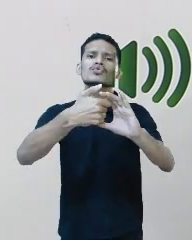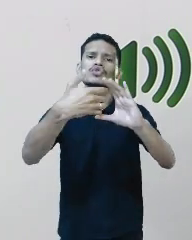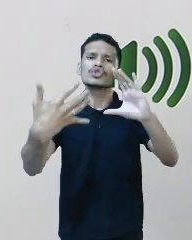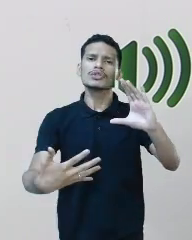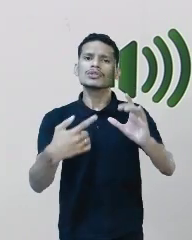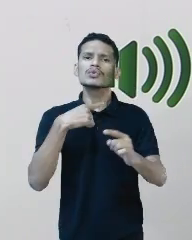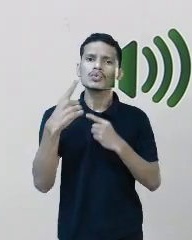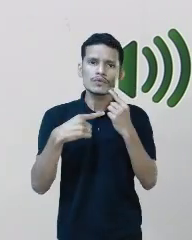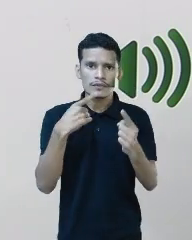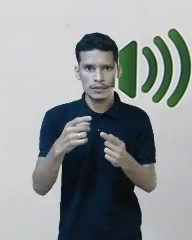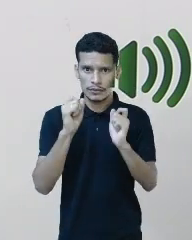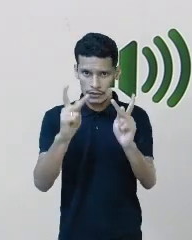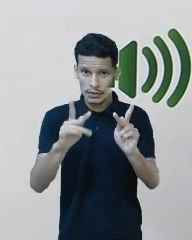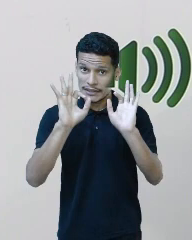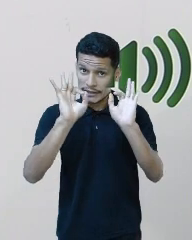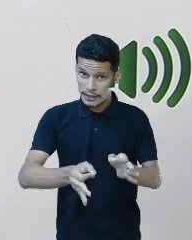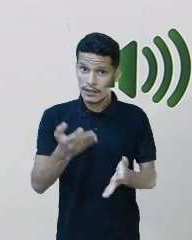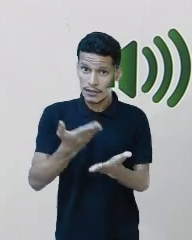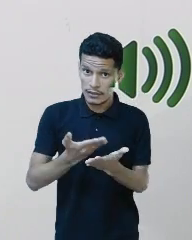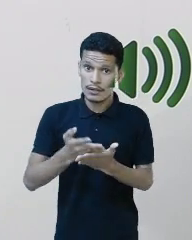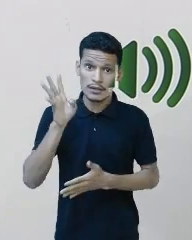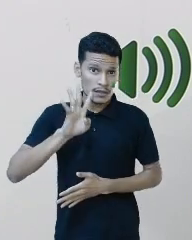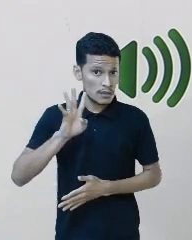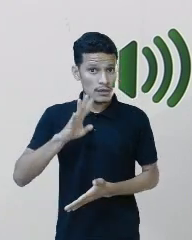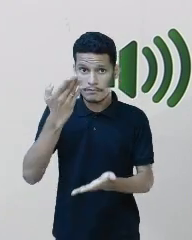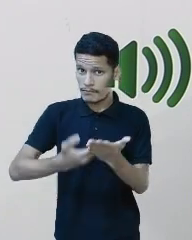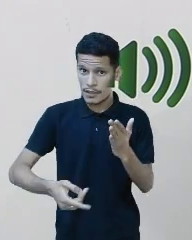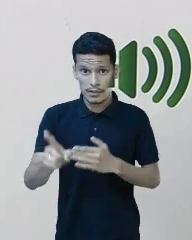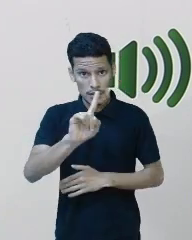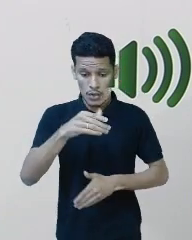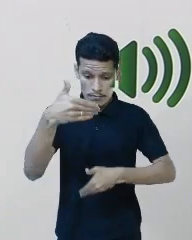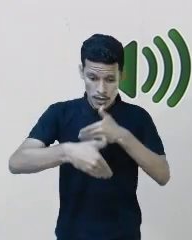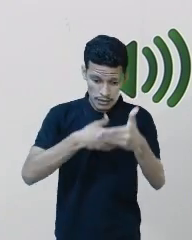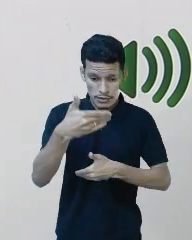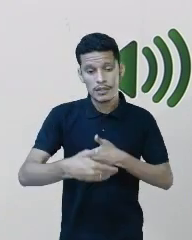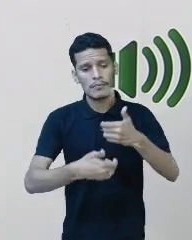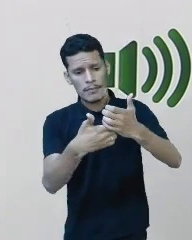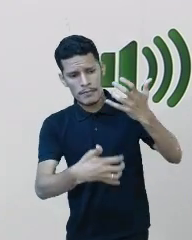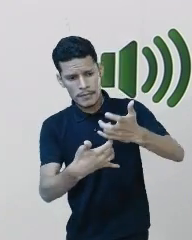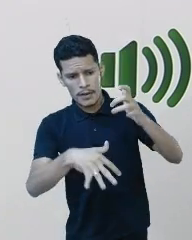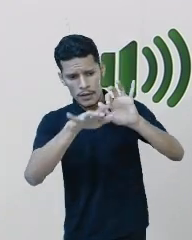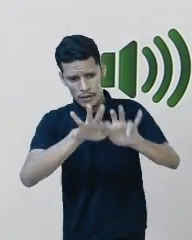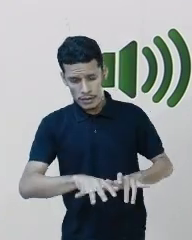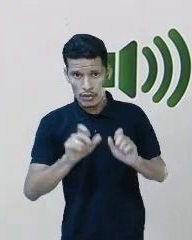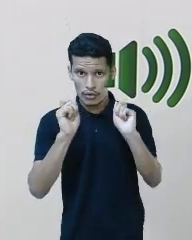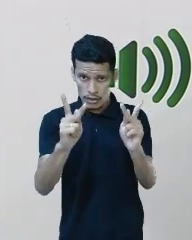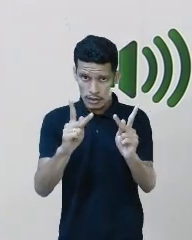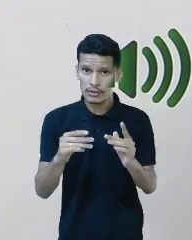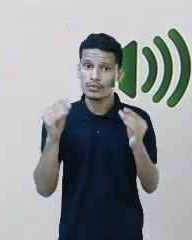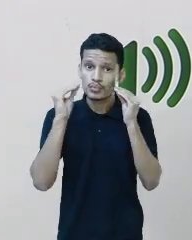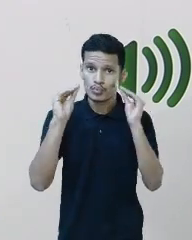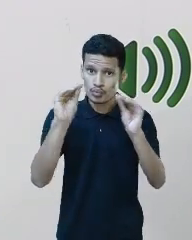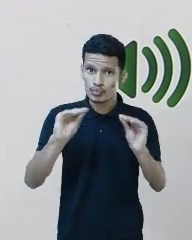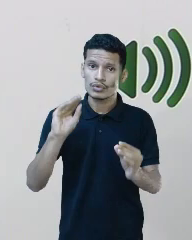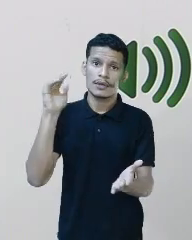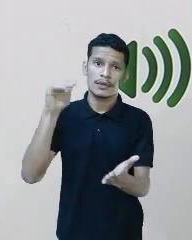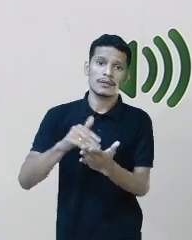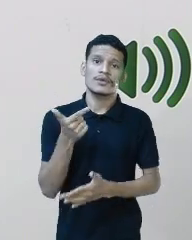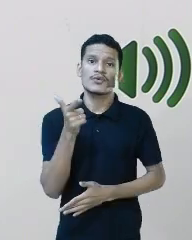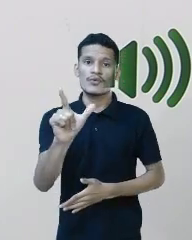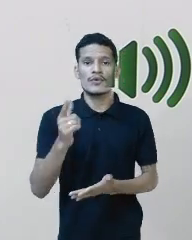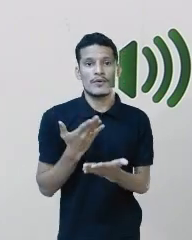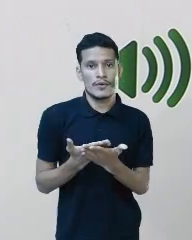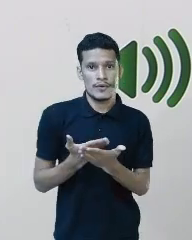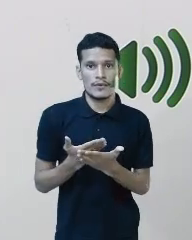certeza são aulas bem legais. Não perde, participa com a gente, manda seu recadinho e é isso aí. Beijão, até a próxima!